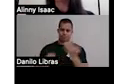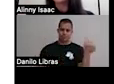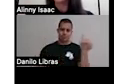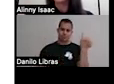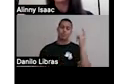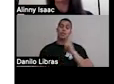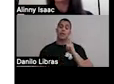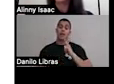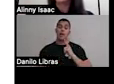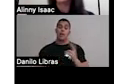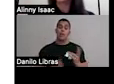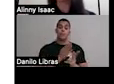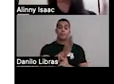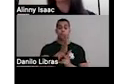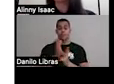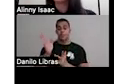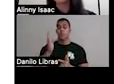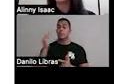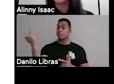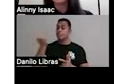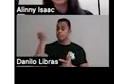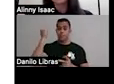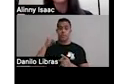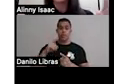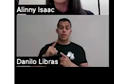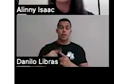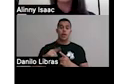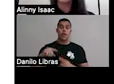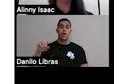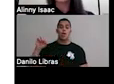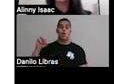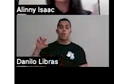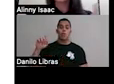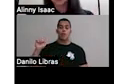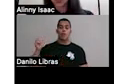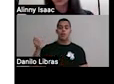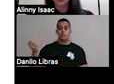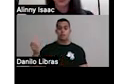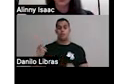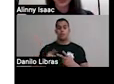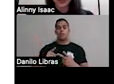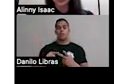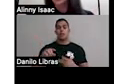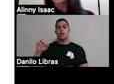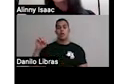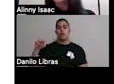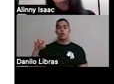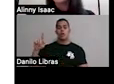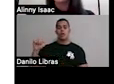duas famílias extremamente importantes, que é a família Eucério ômega 6 e a família Eucério dos ácidos graxos ômega